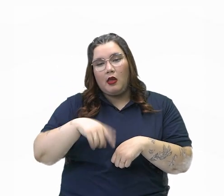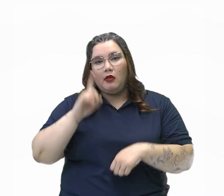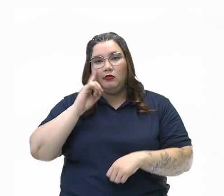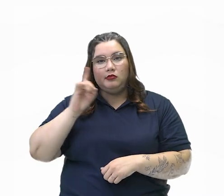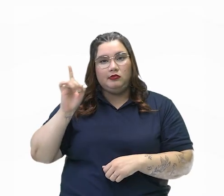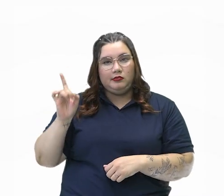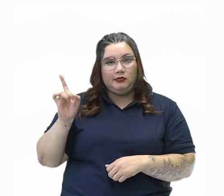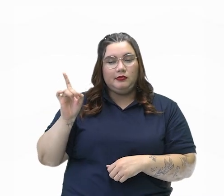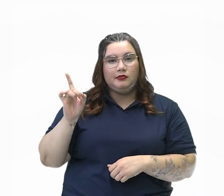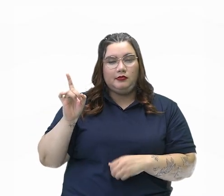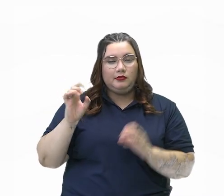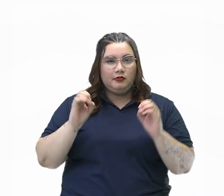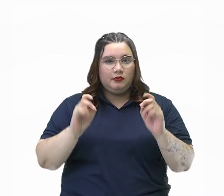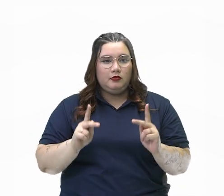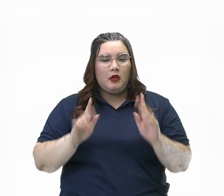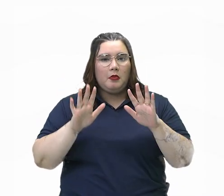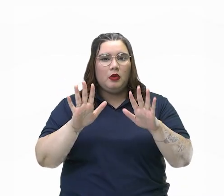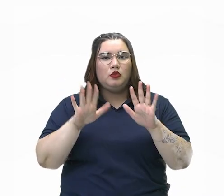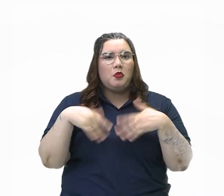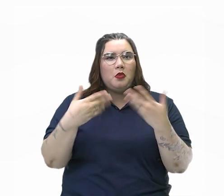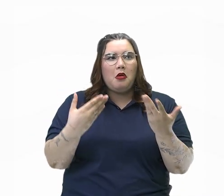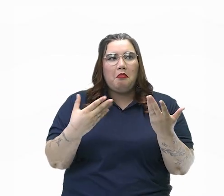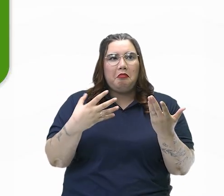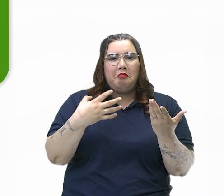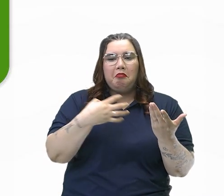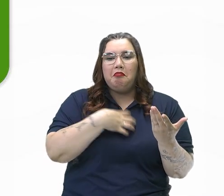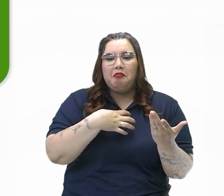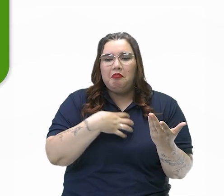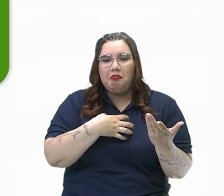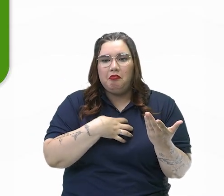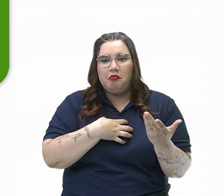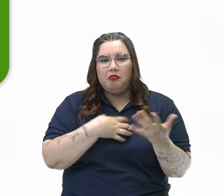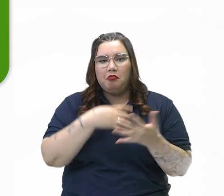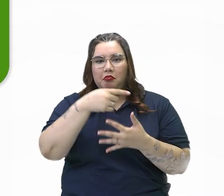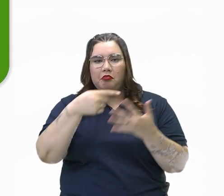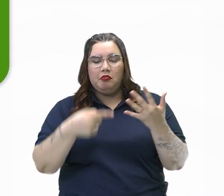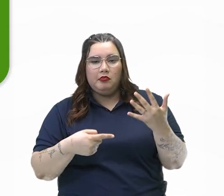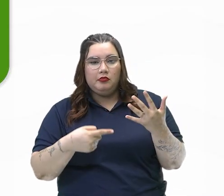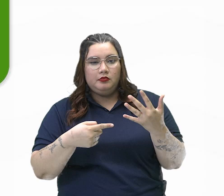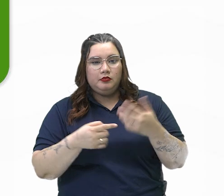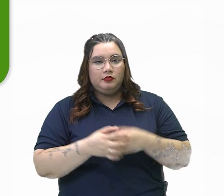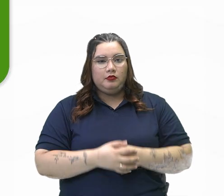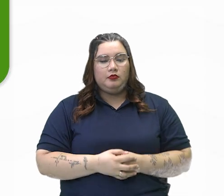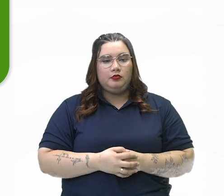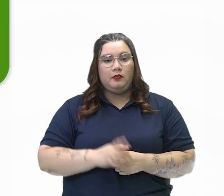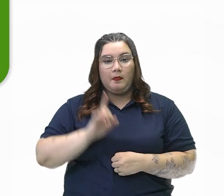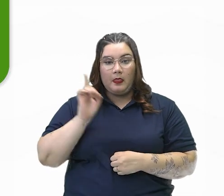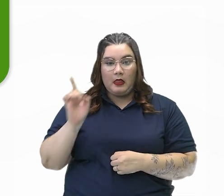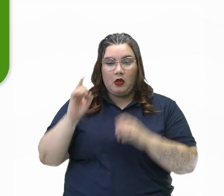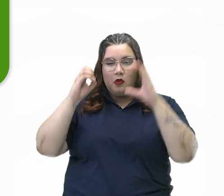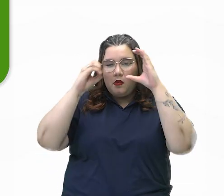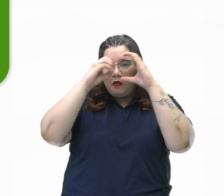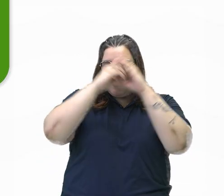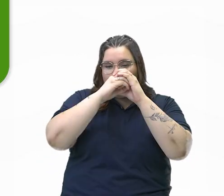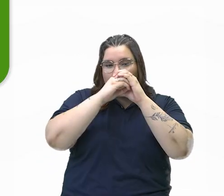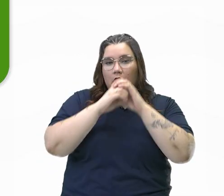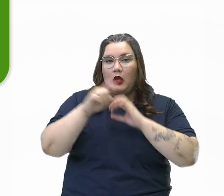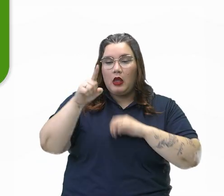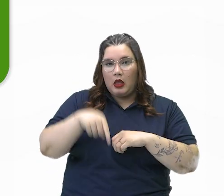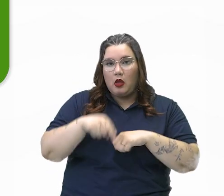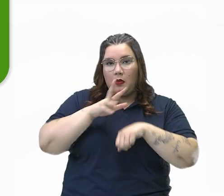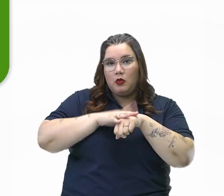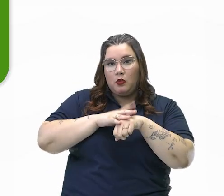olho. Quais são os sintomas, né, do glaucoma? Veja só, o glaucoma é uma doença